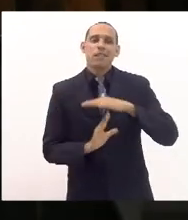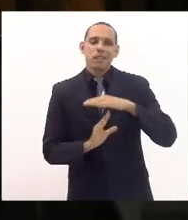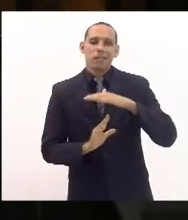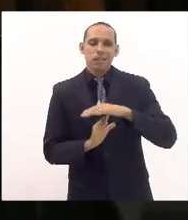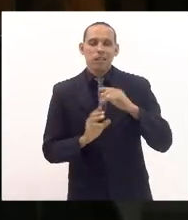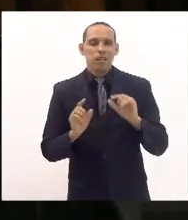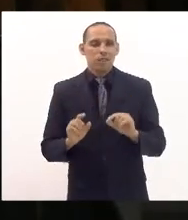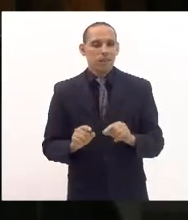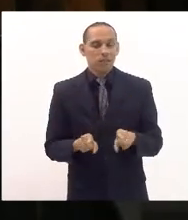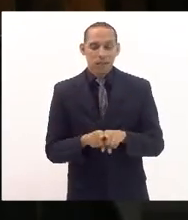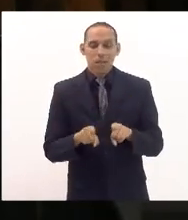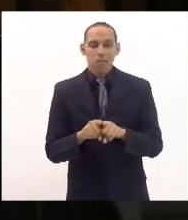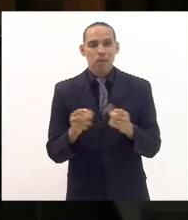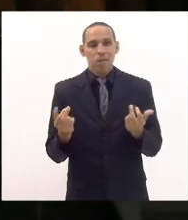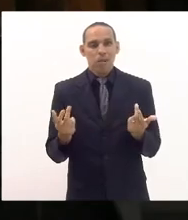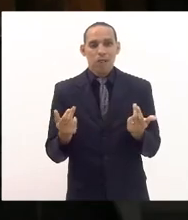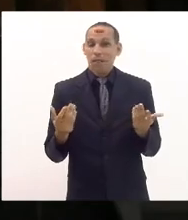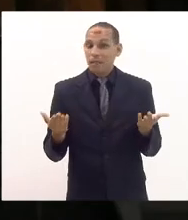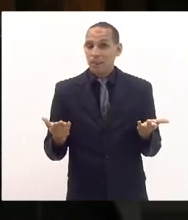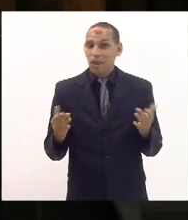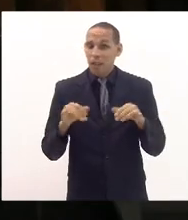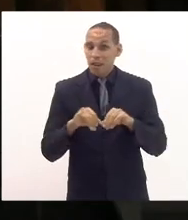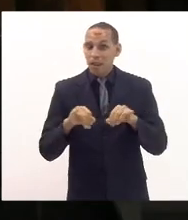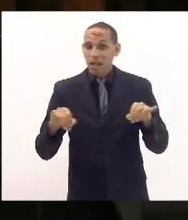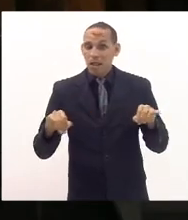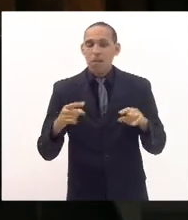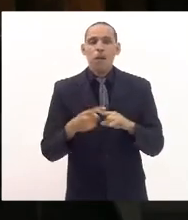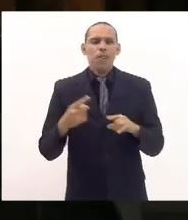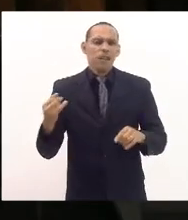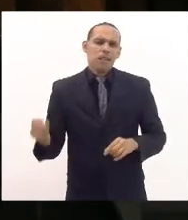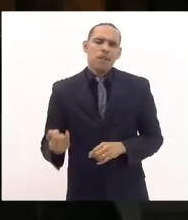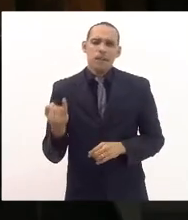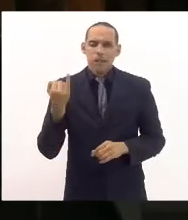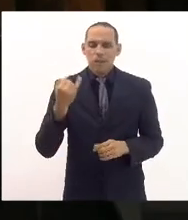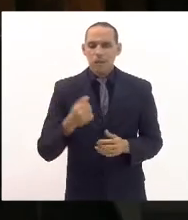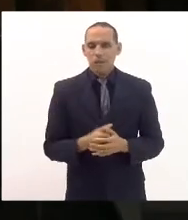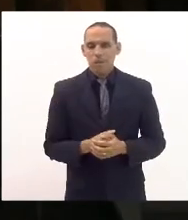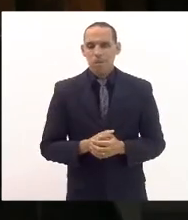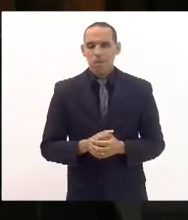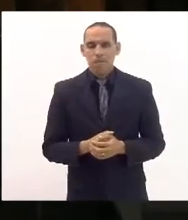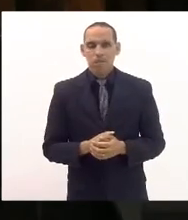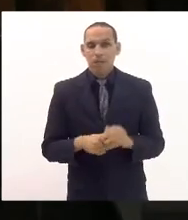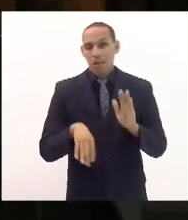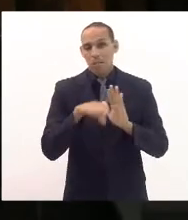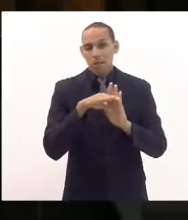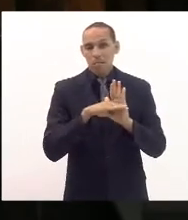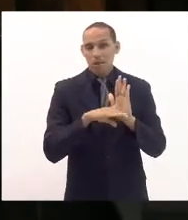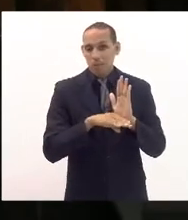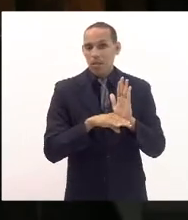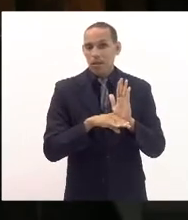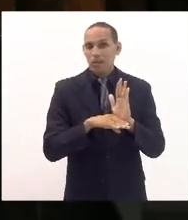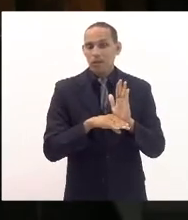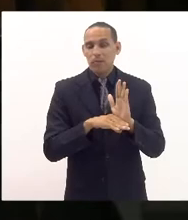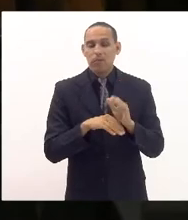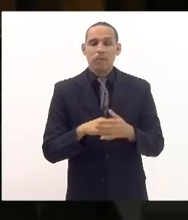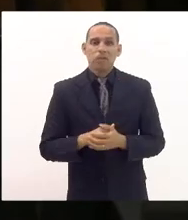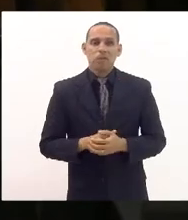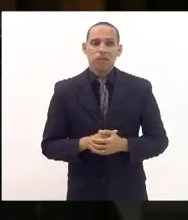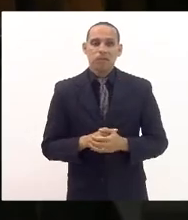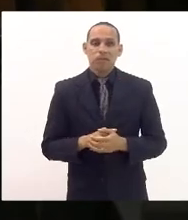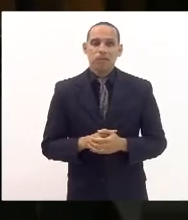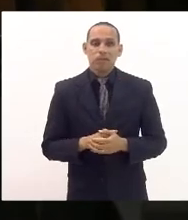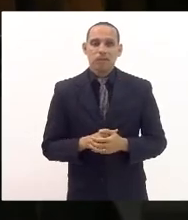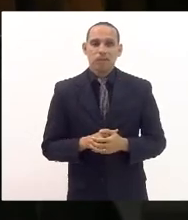próprio dia 30 tanto olha testando pela importância dessa falta que vai ser construída